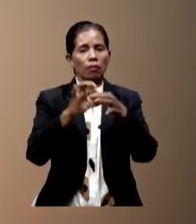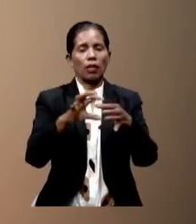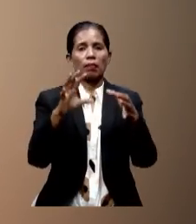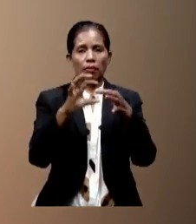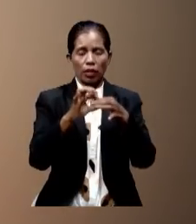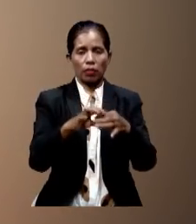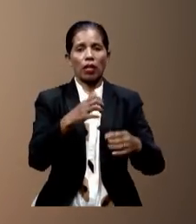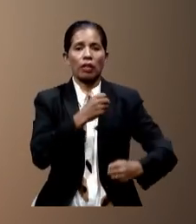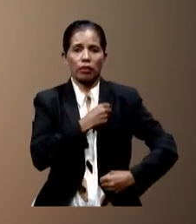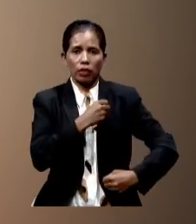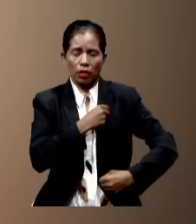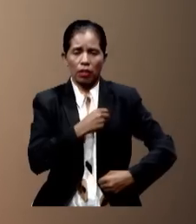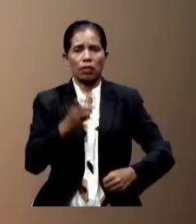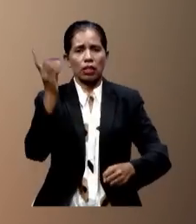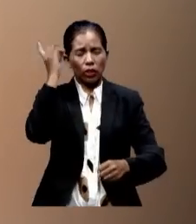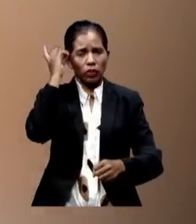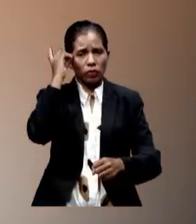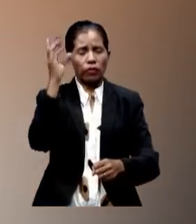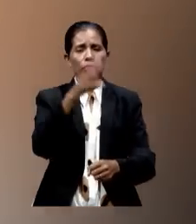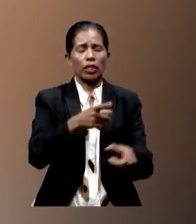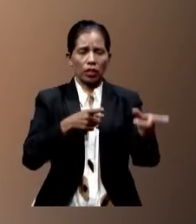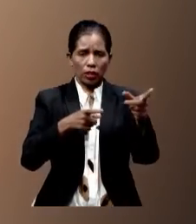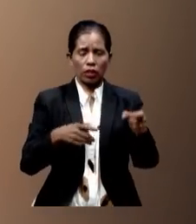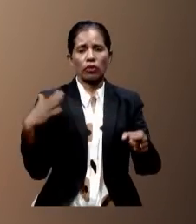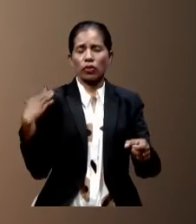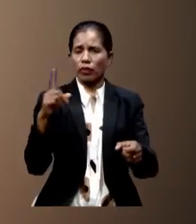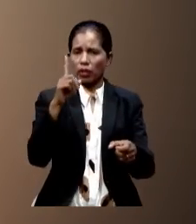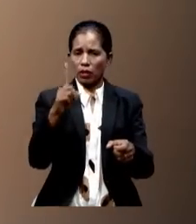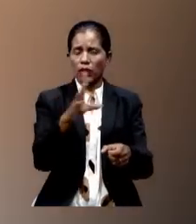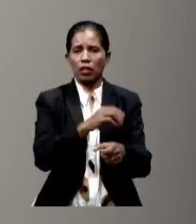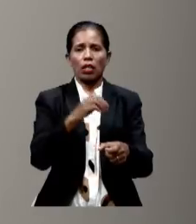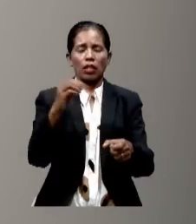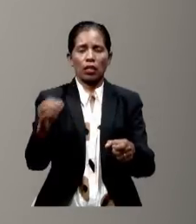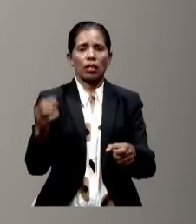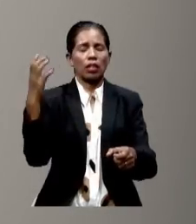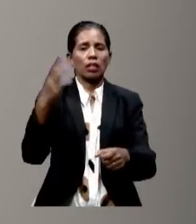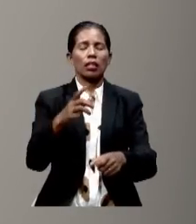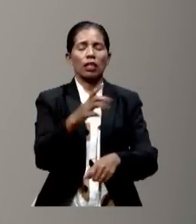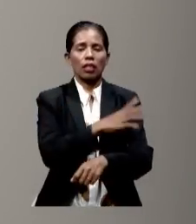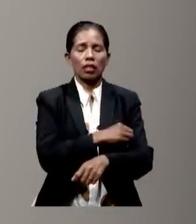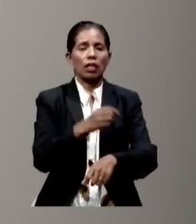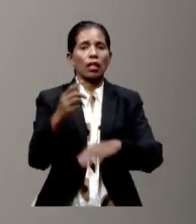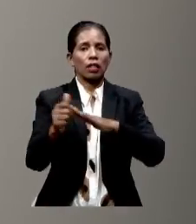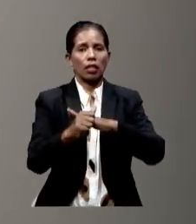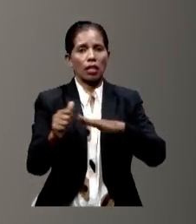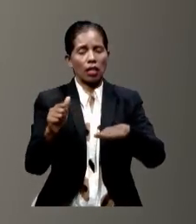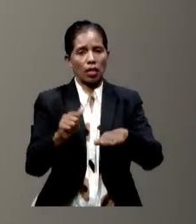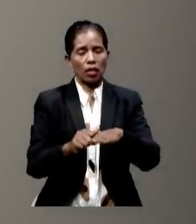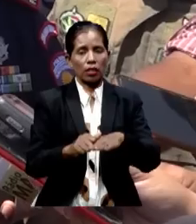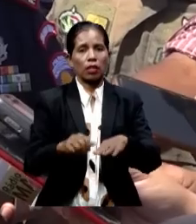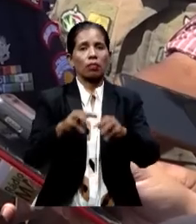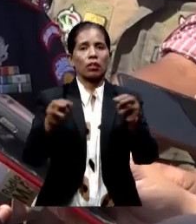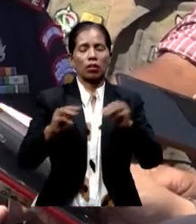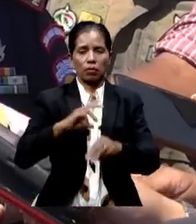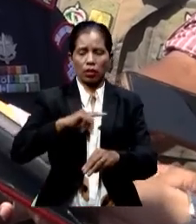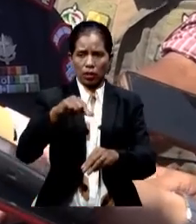FFDTL nebe desconfia tiro jovem ida Honaran Silvio da Costa Araújo e aquele parte caro que o município Liquiçá.